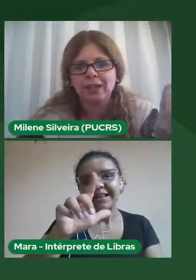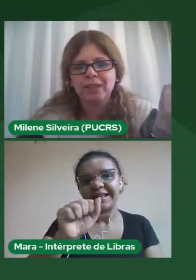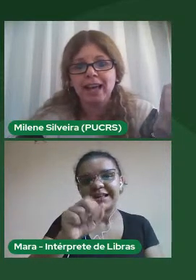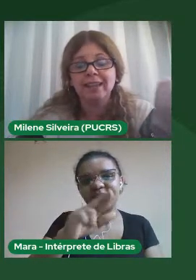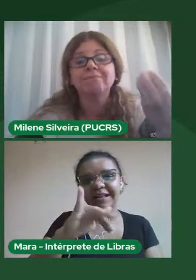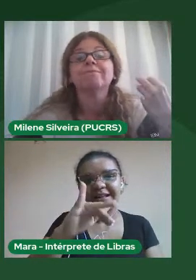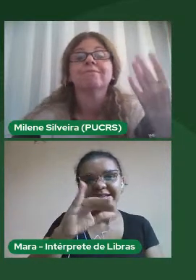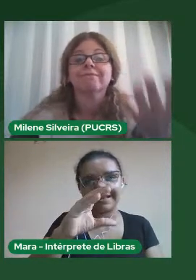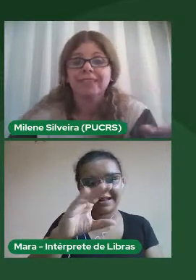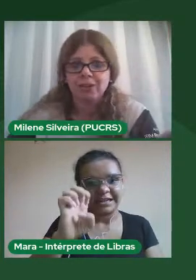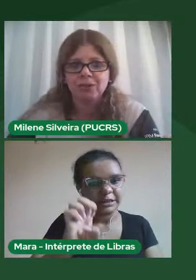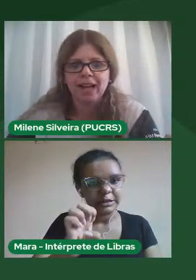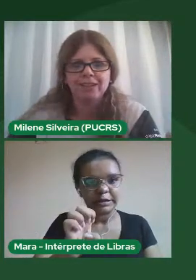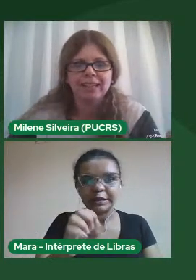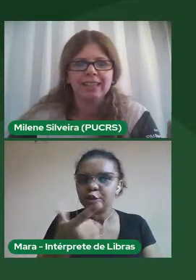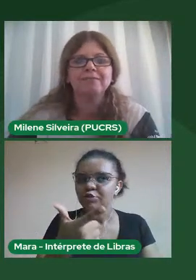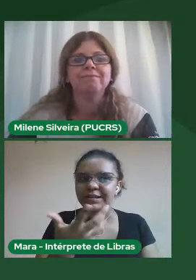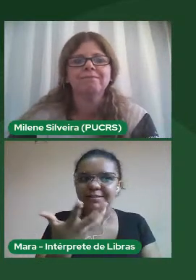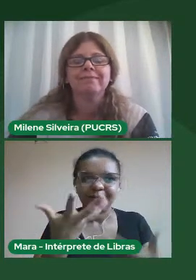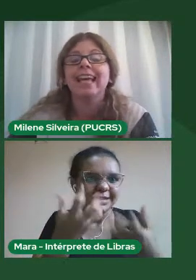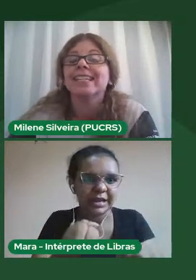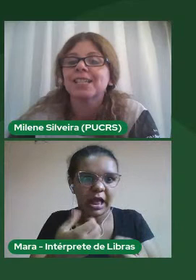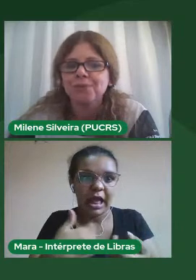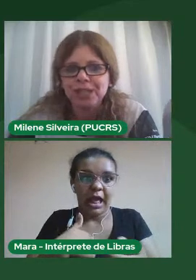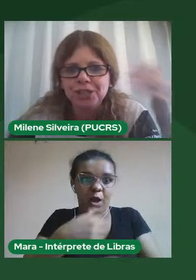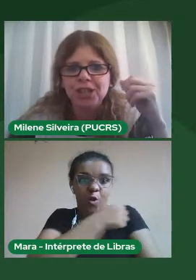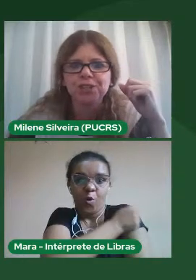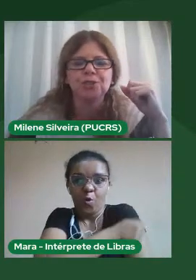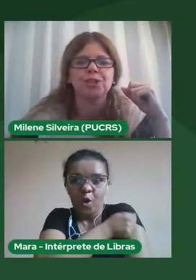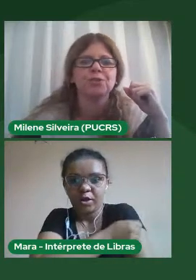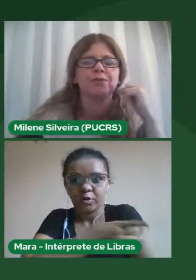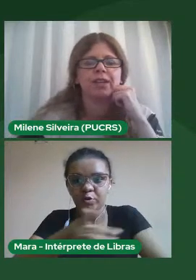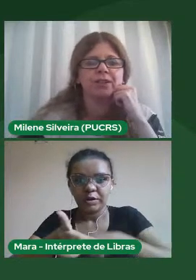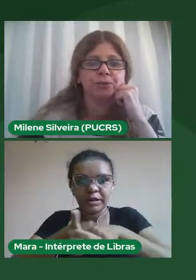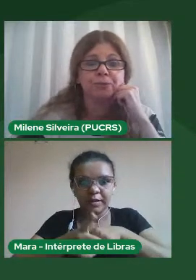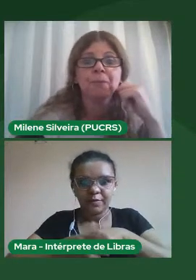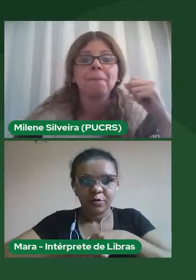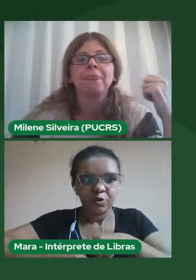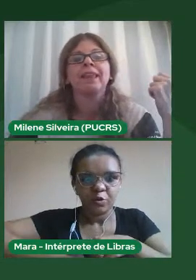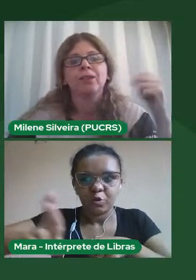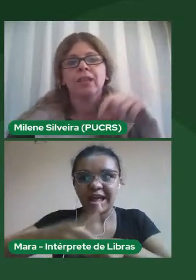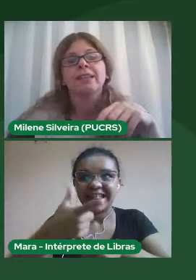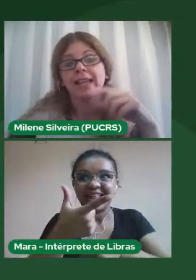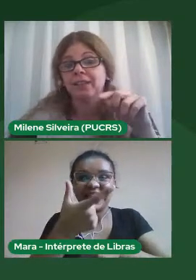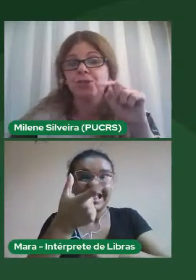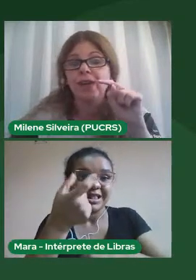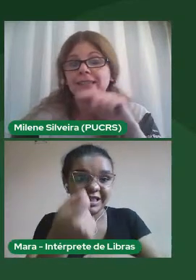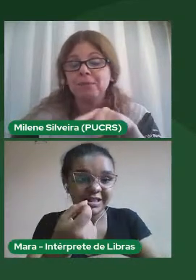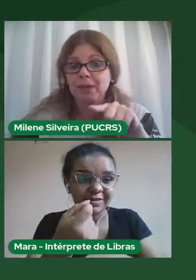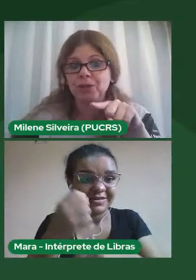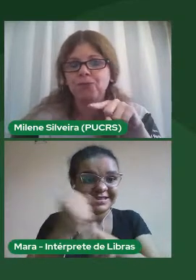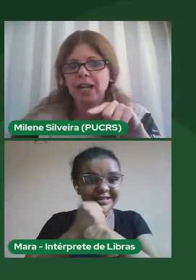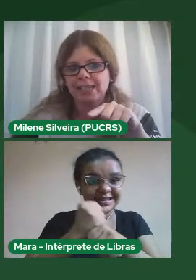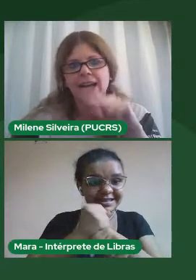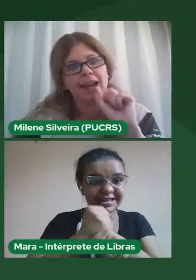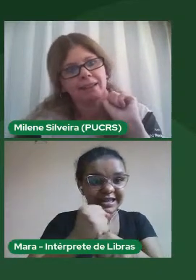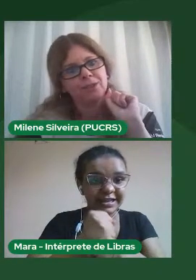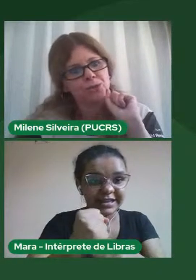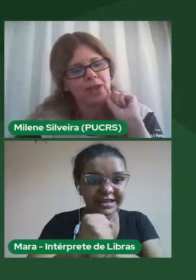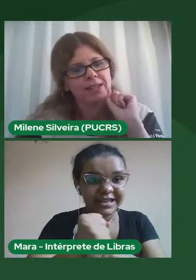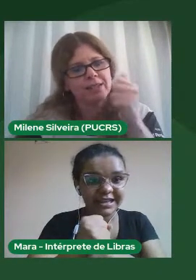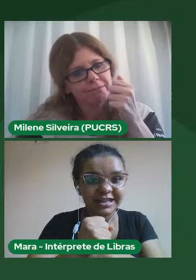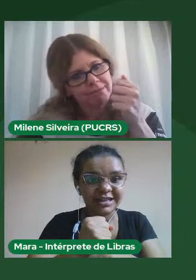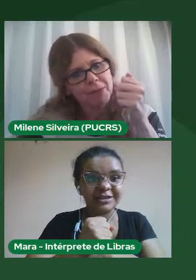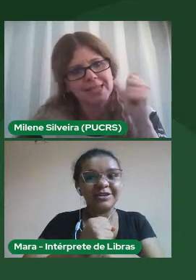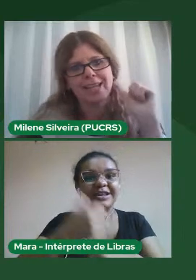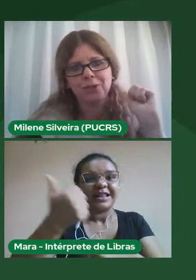de doutorado dela, eu não estava aqui nessas 20 edições do evento. Se ela não tivesse, na primeira que eu fui caçar ela, ela